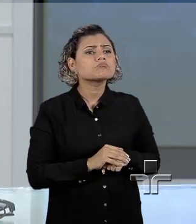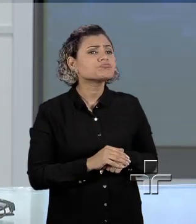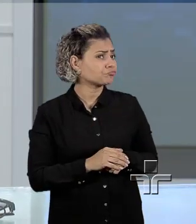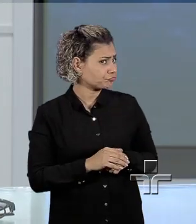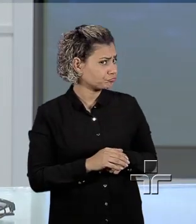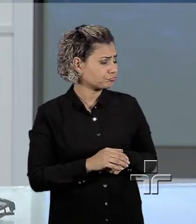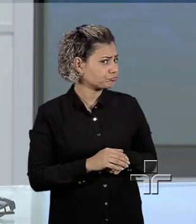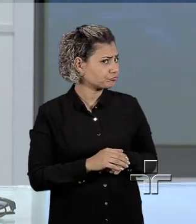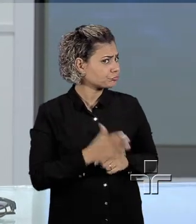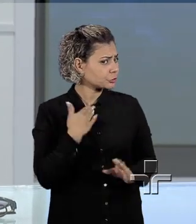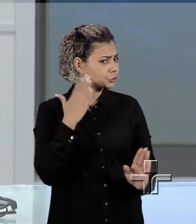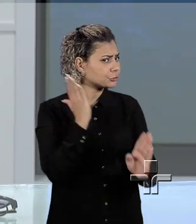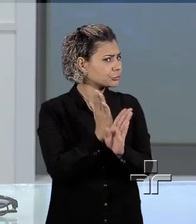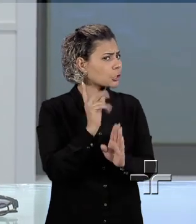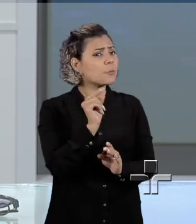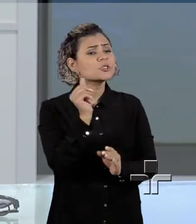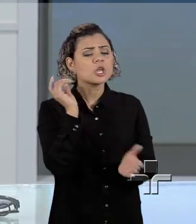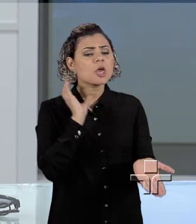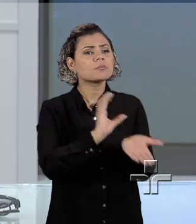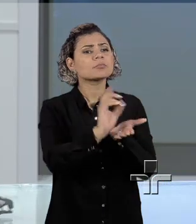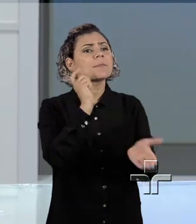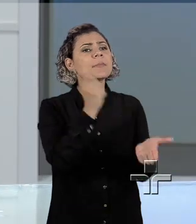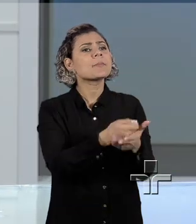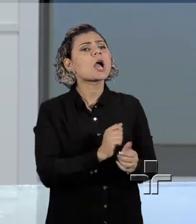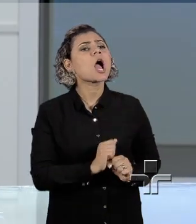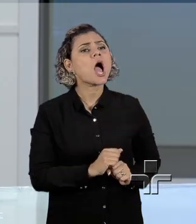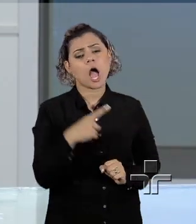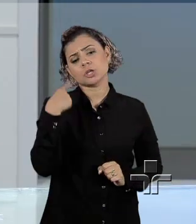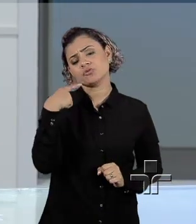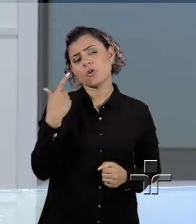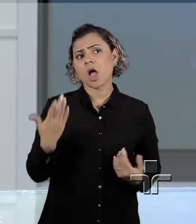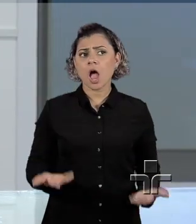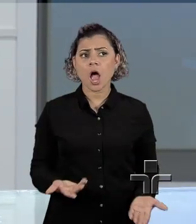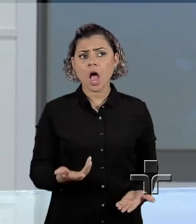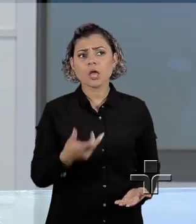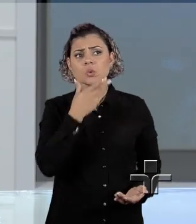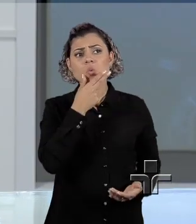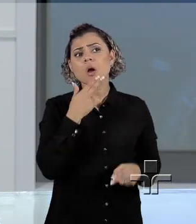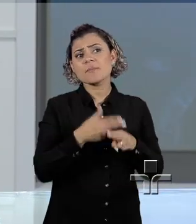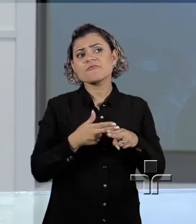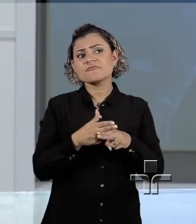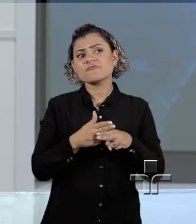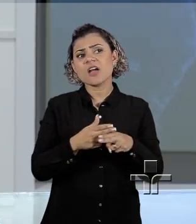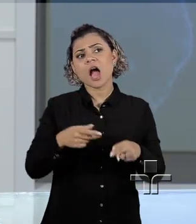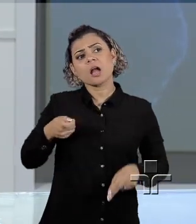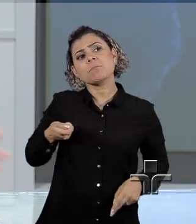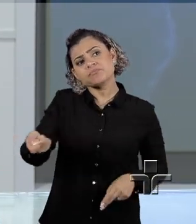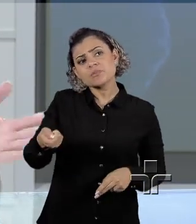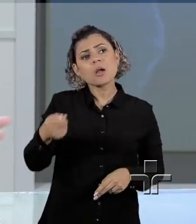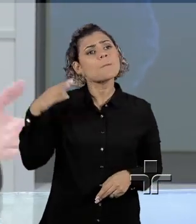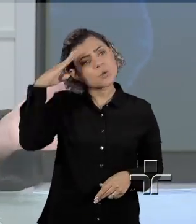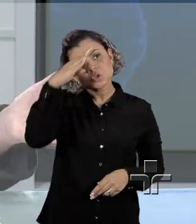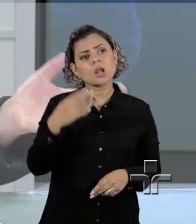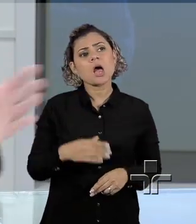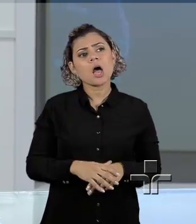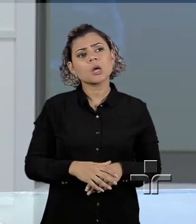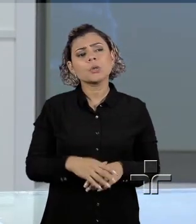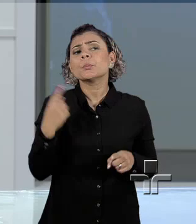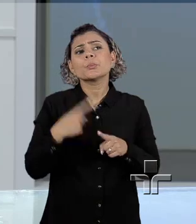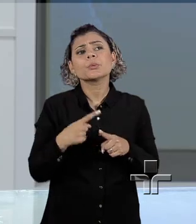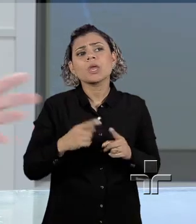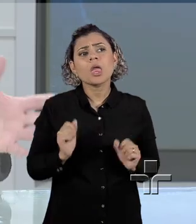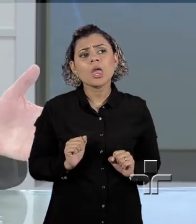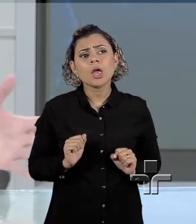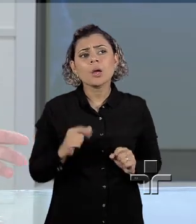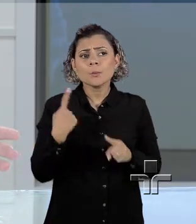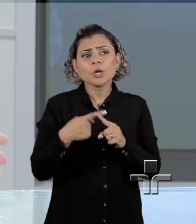que deu o dinheiro para os advogados do esfaqueador do Bolsonaro? O que acontece?